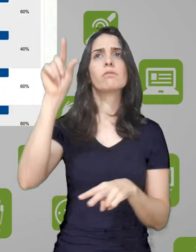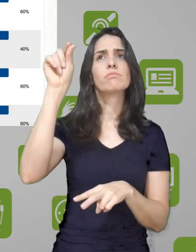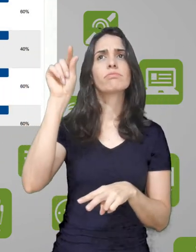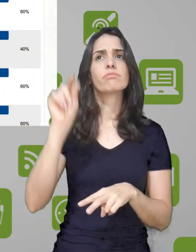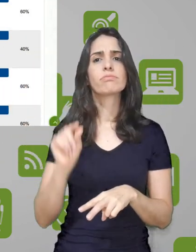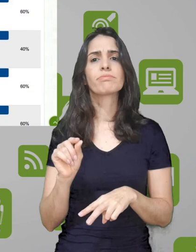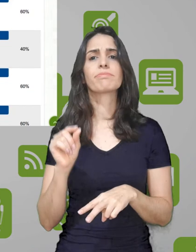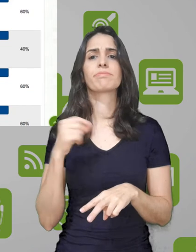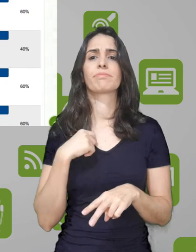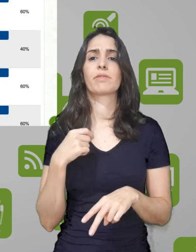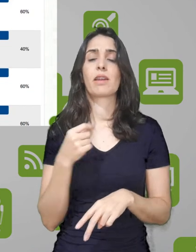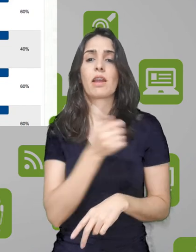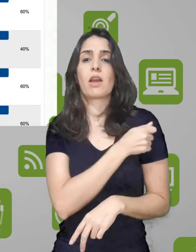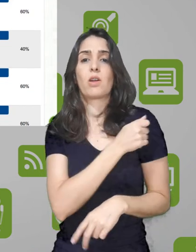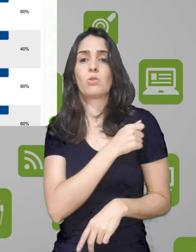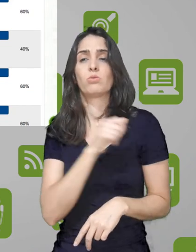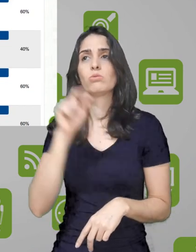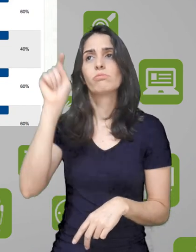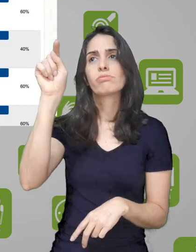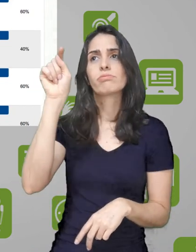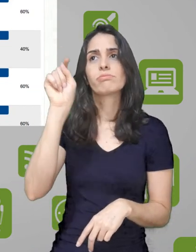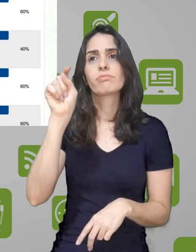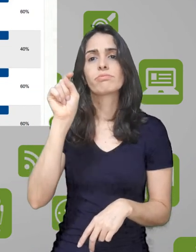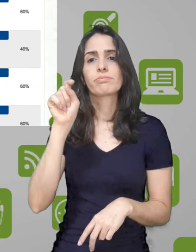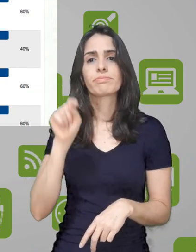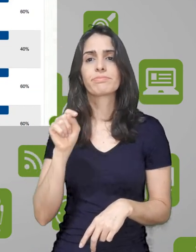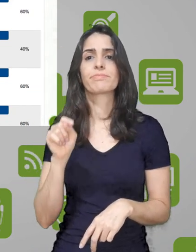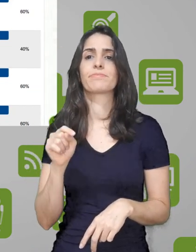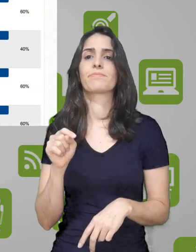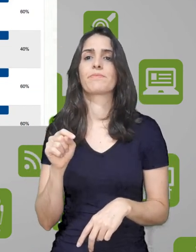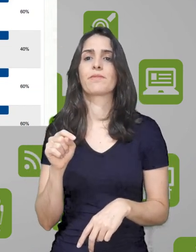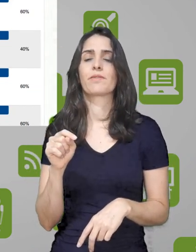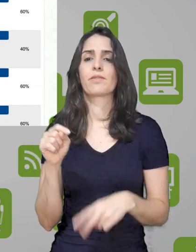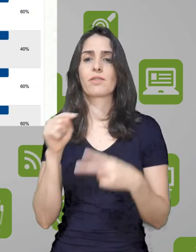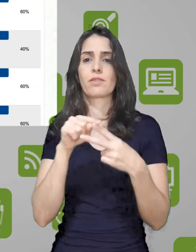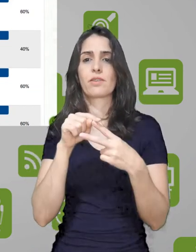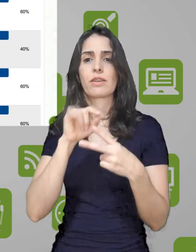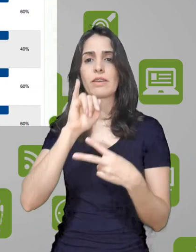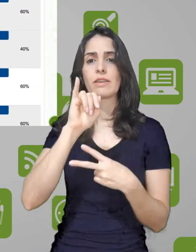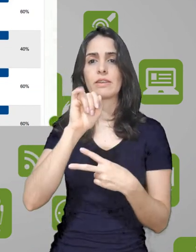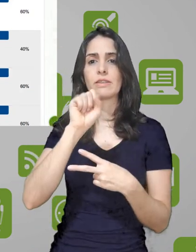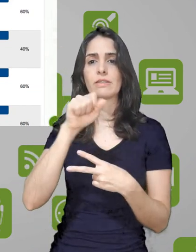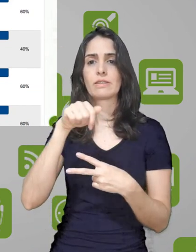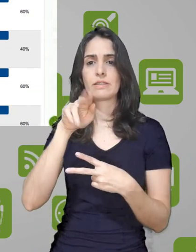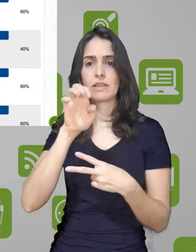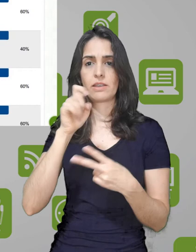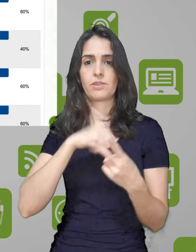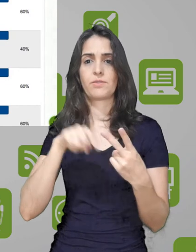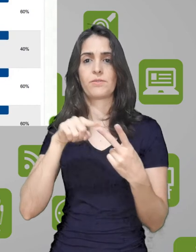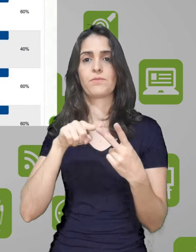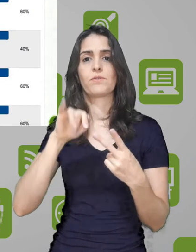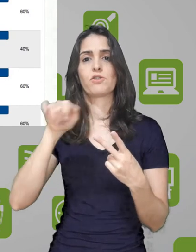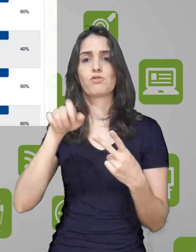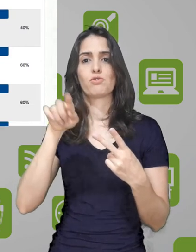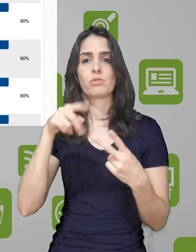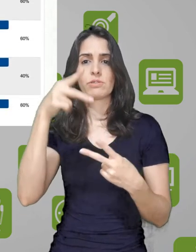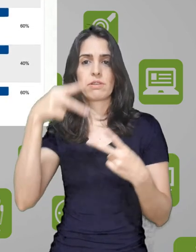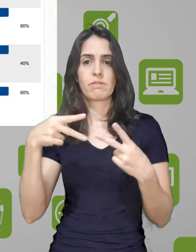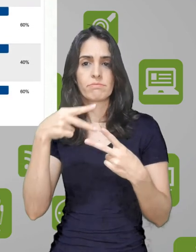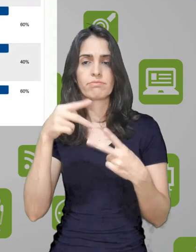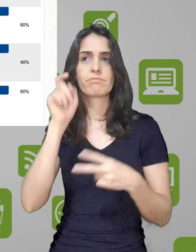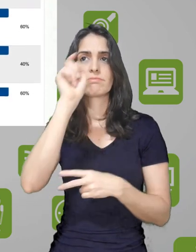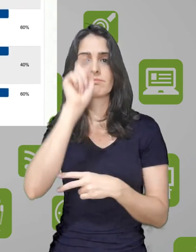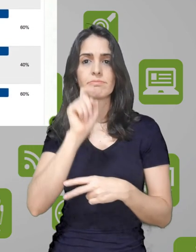posso selecionar mais de um aluno aqui ó selecionei o Isaque e selecionei o